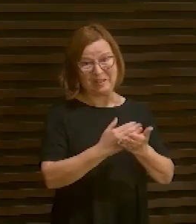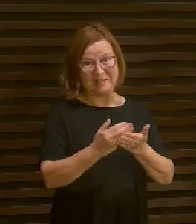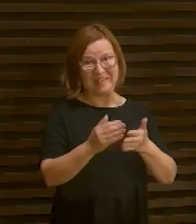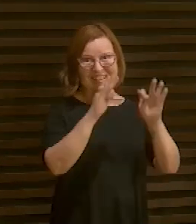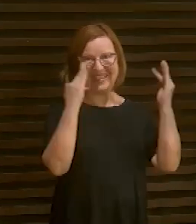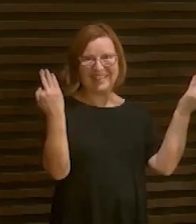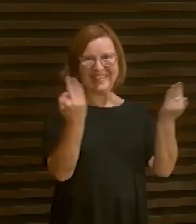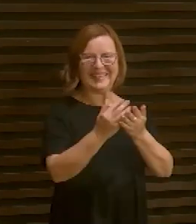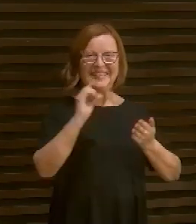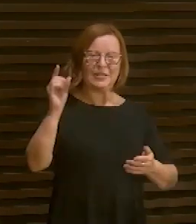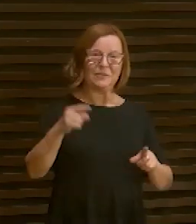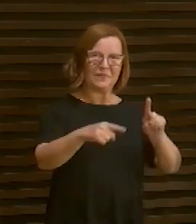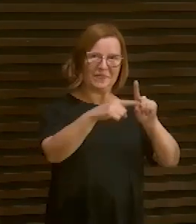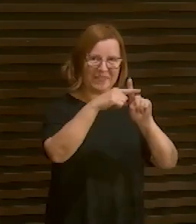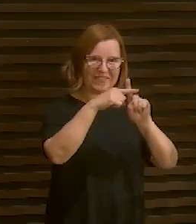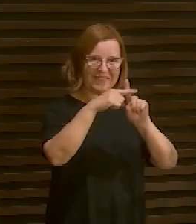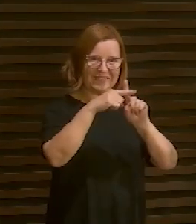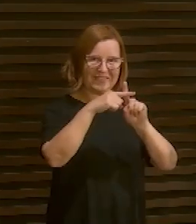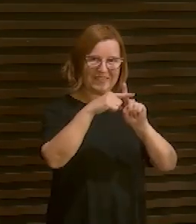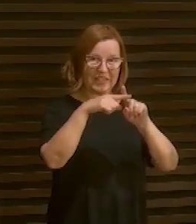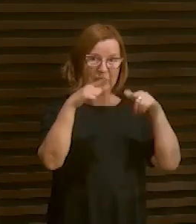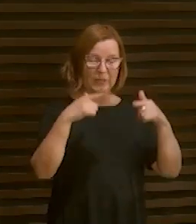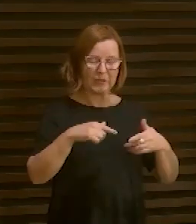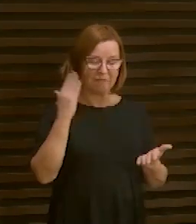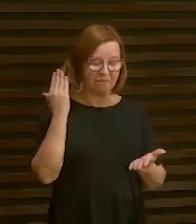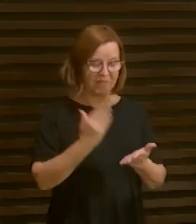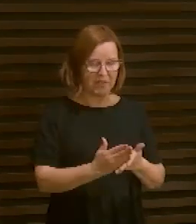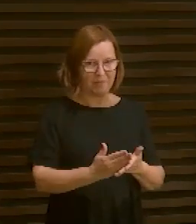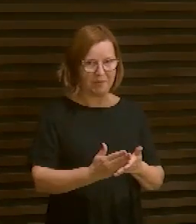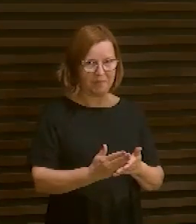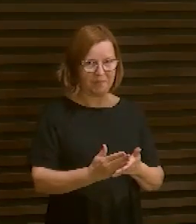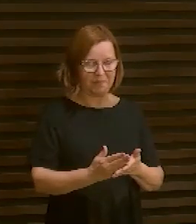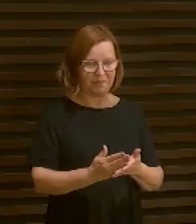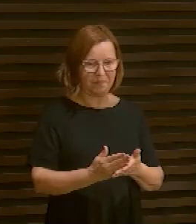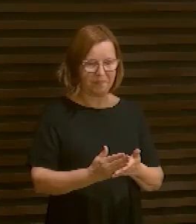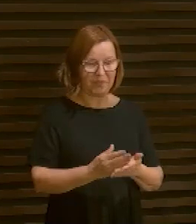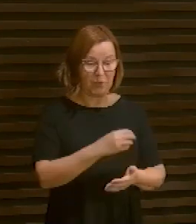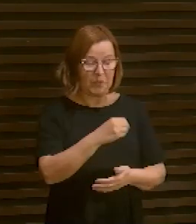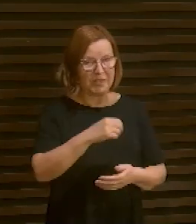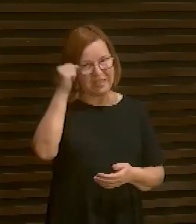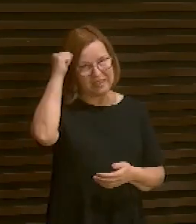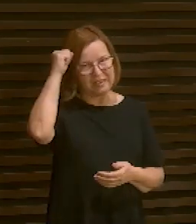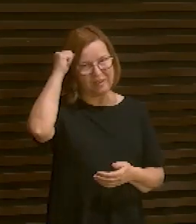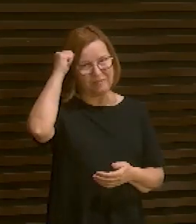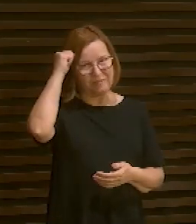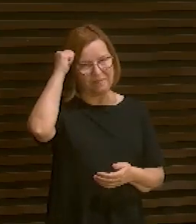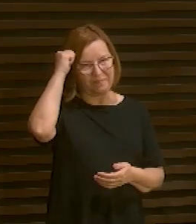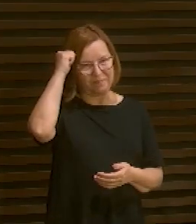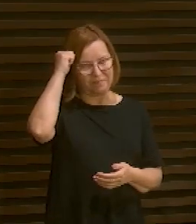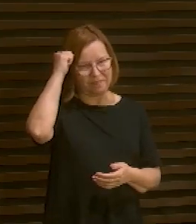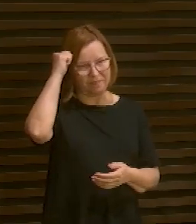Deus. A cruz é onde termina a raça de Adão. E a